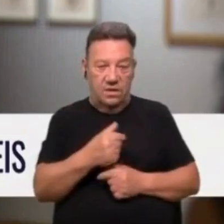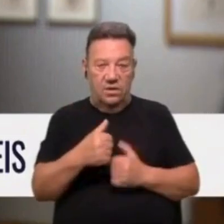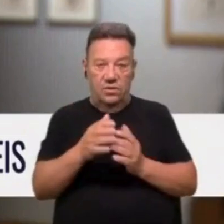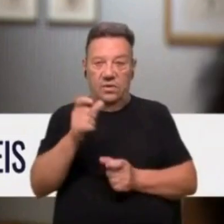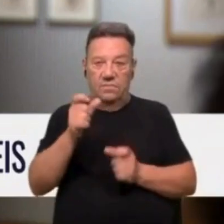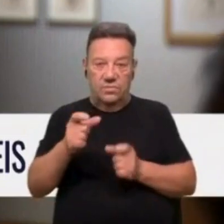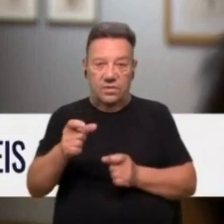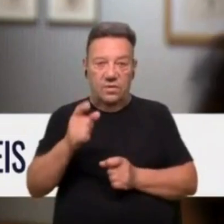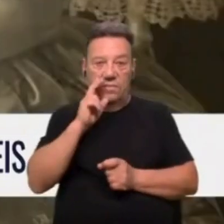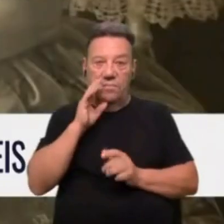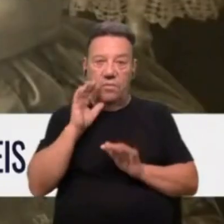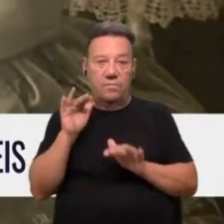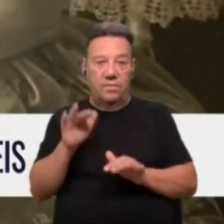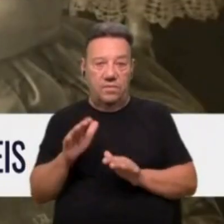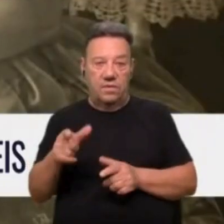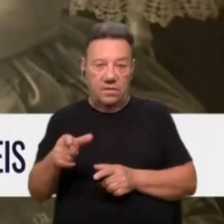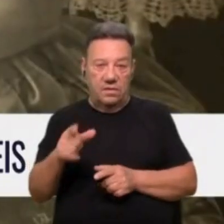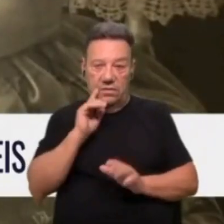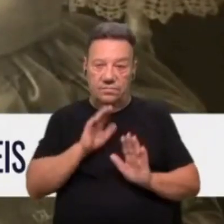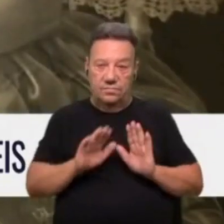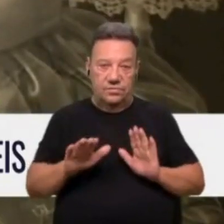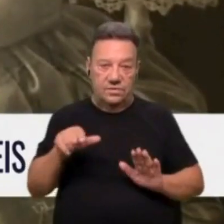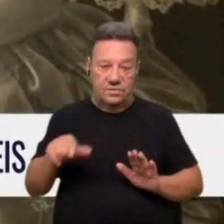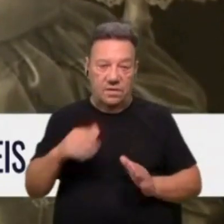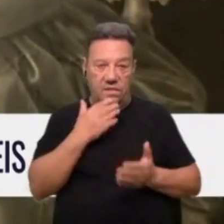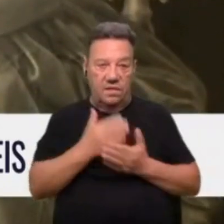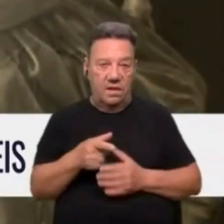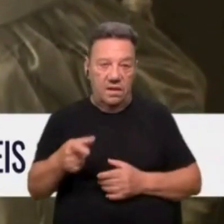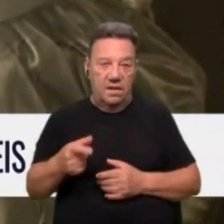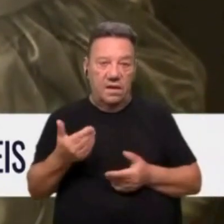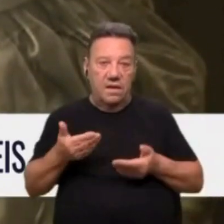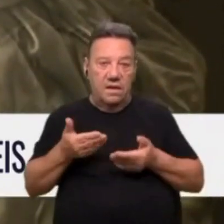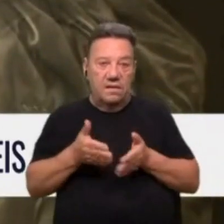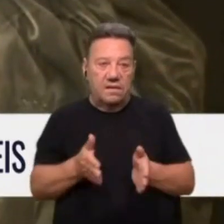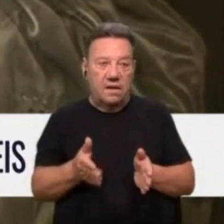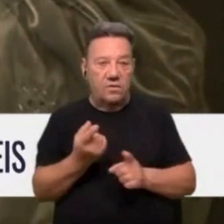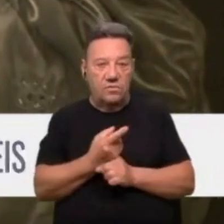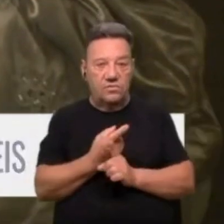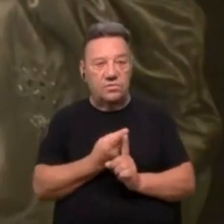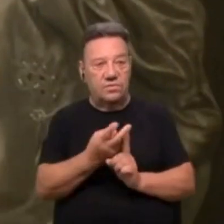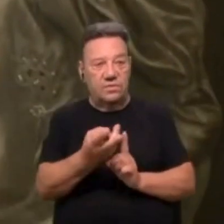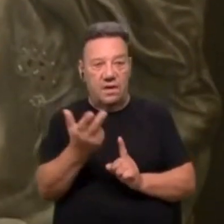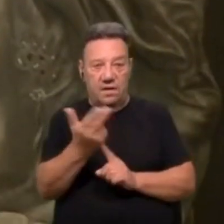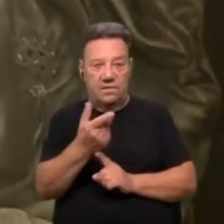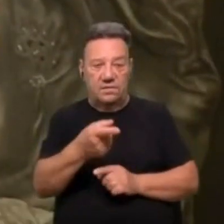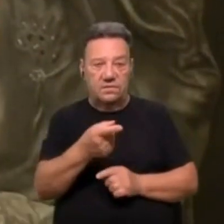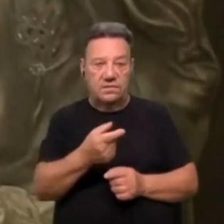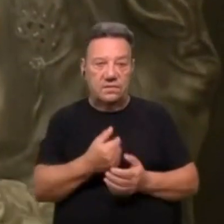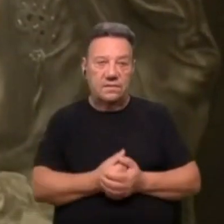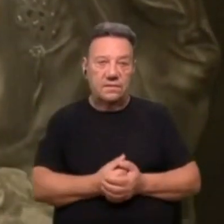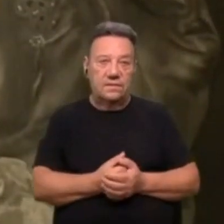todas as pessoas público. E esta exposição dá-nos aqui a entrada a um conjunto de artistas que,